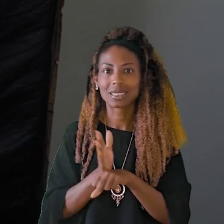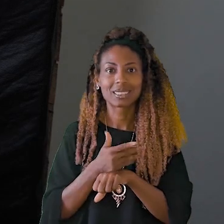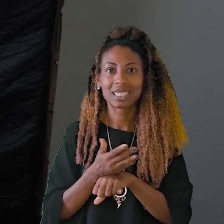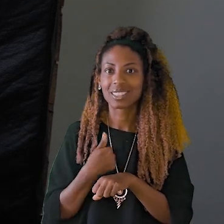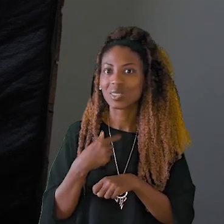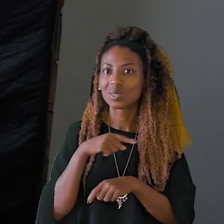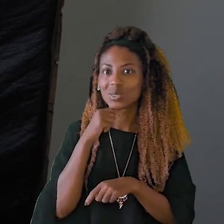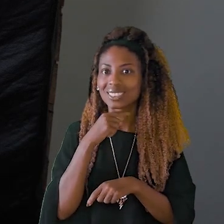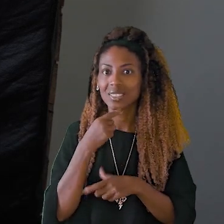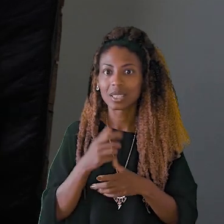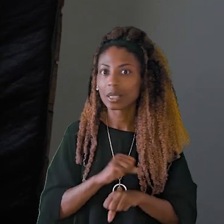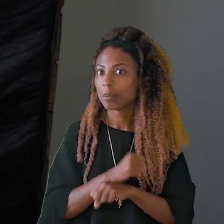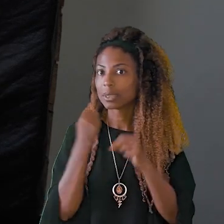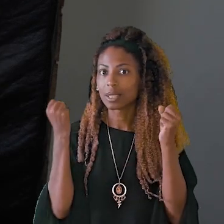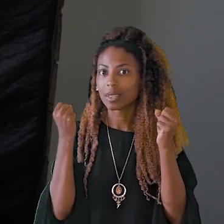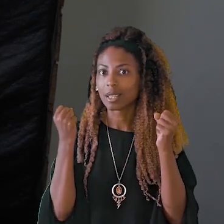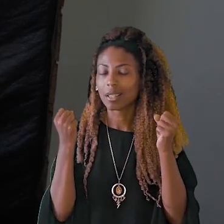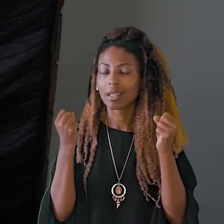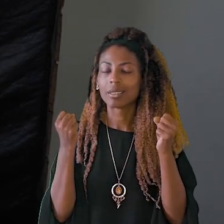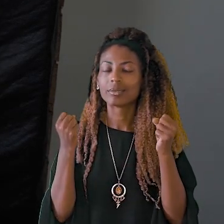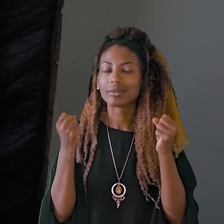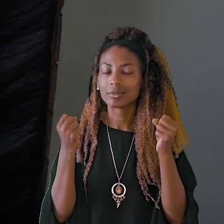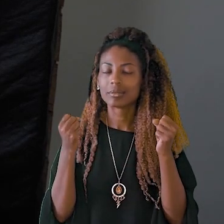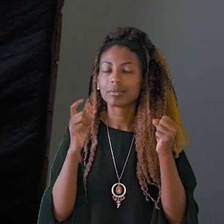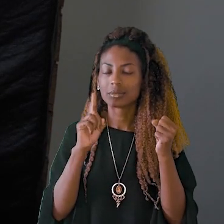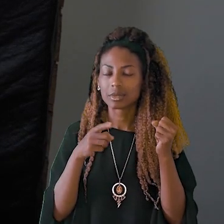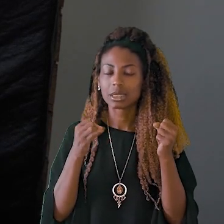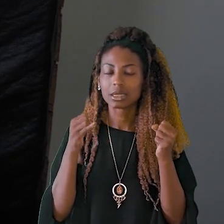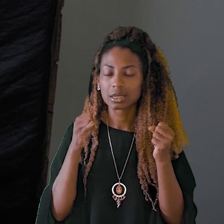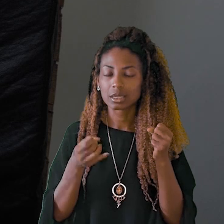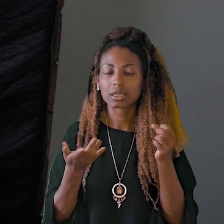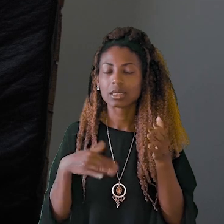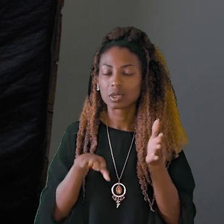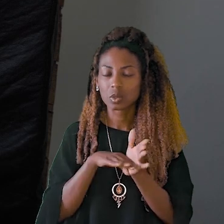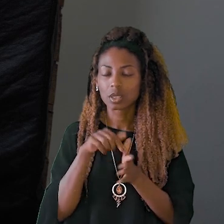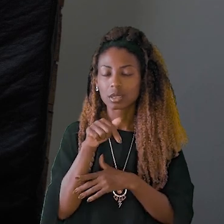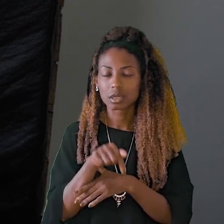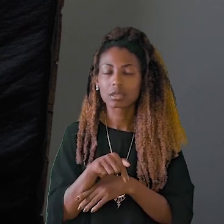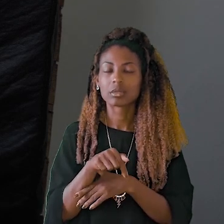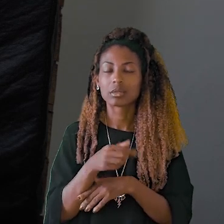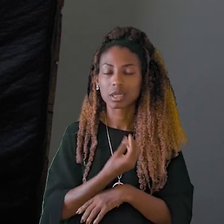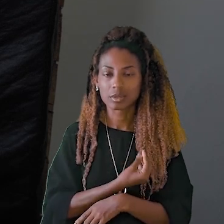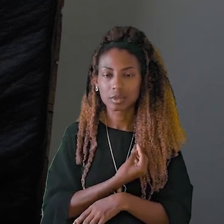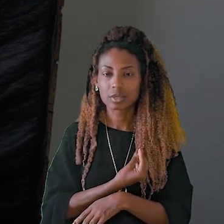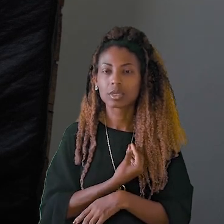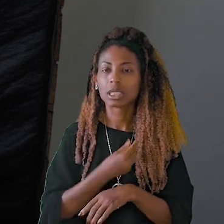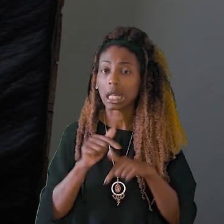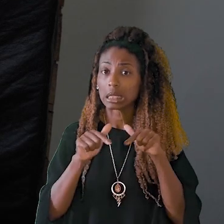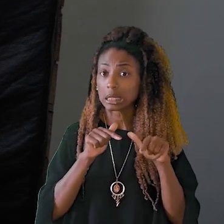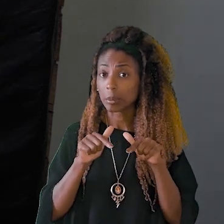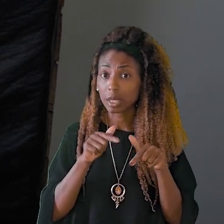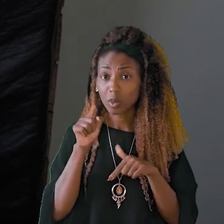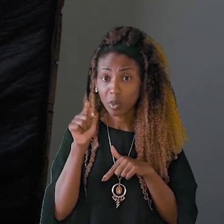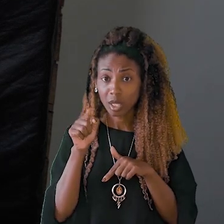amor de Deus. Mas vou falar, não, esse momento sim. Se ela veio aqui naturalmente e você está no trabalho, mulher, se